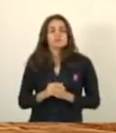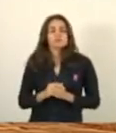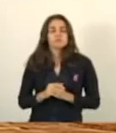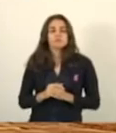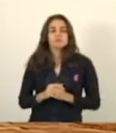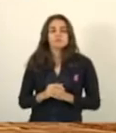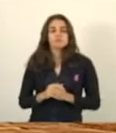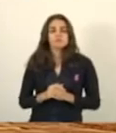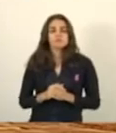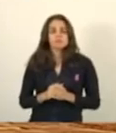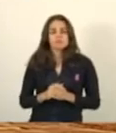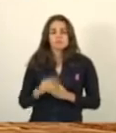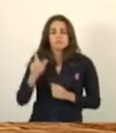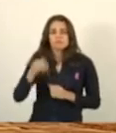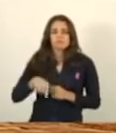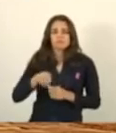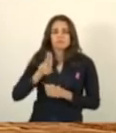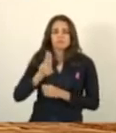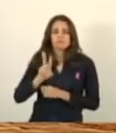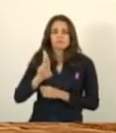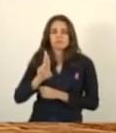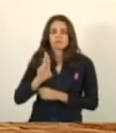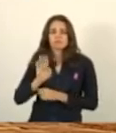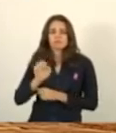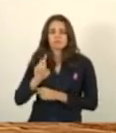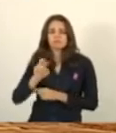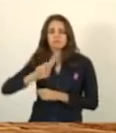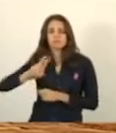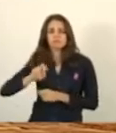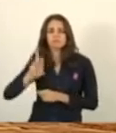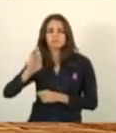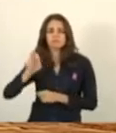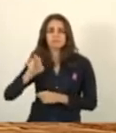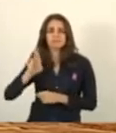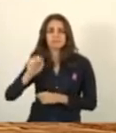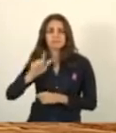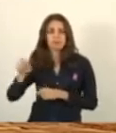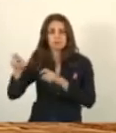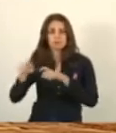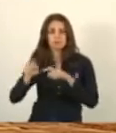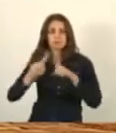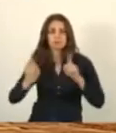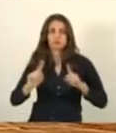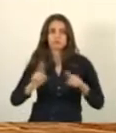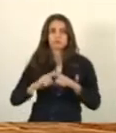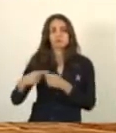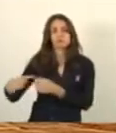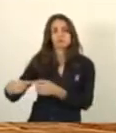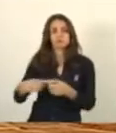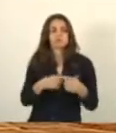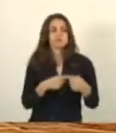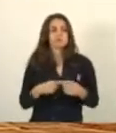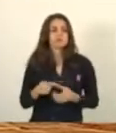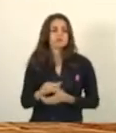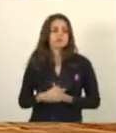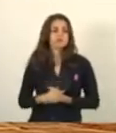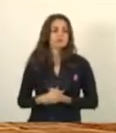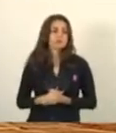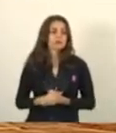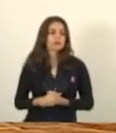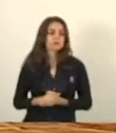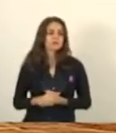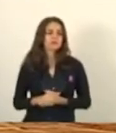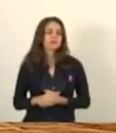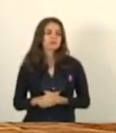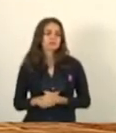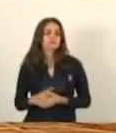classificados como urbanos, como cidades, e não mais como área rural do seu município. Esse